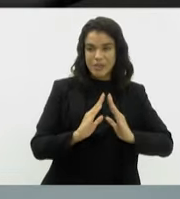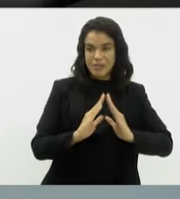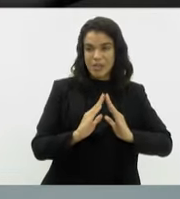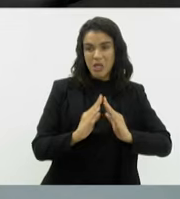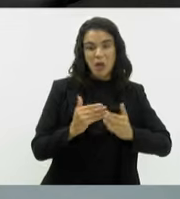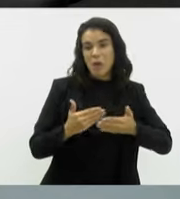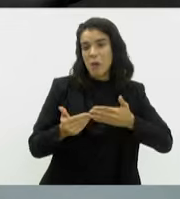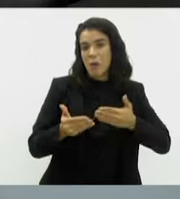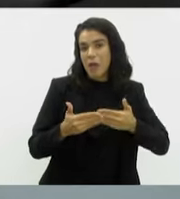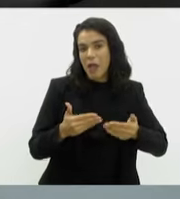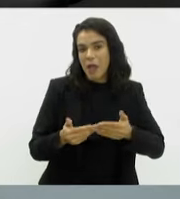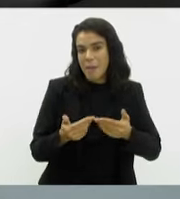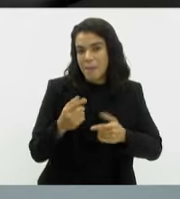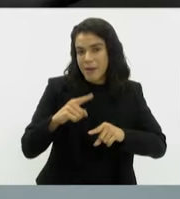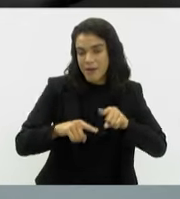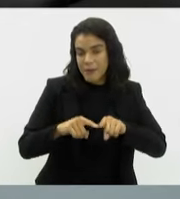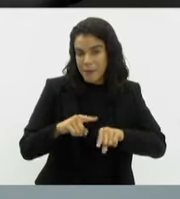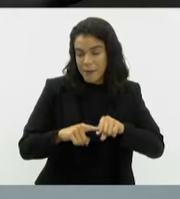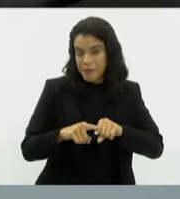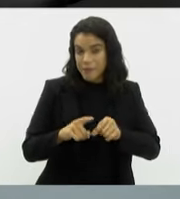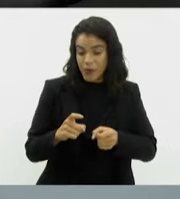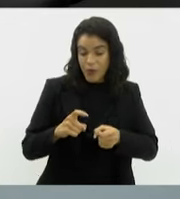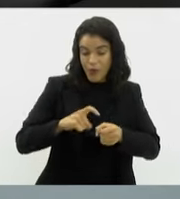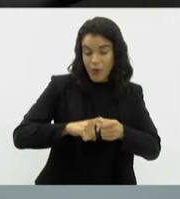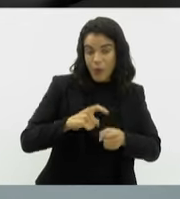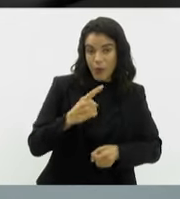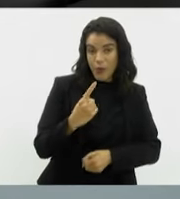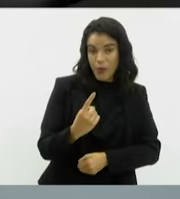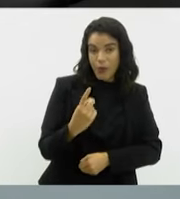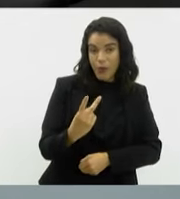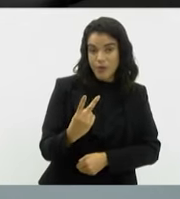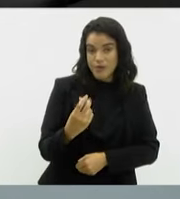coisa. É qualquer coisa. E o convênio 126,